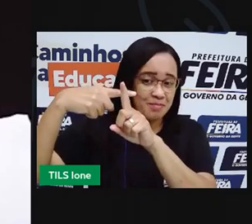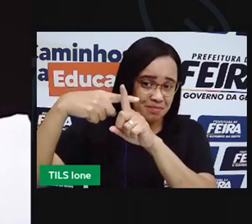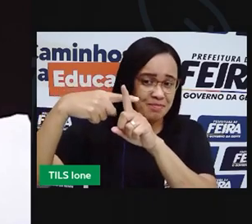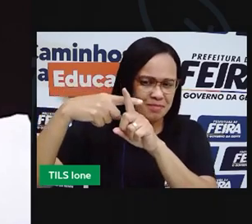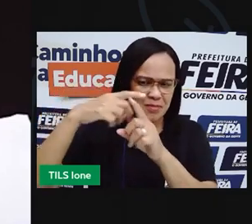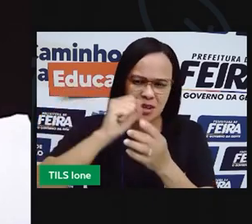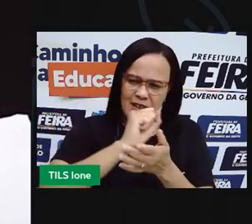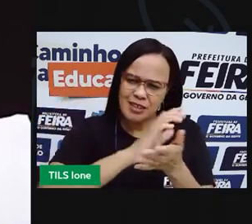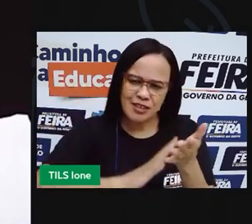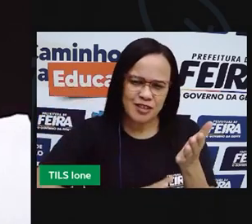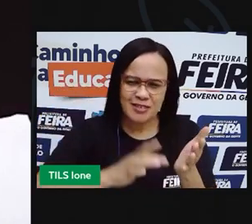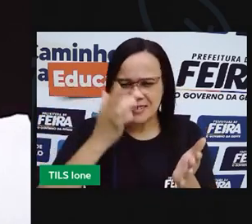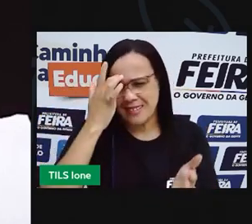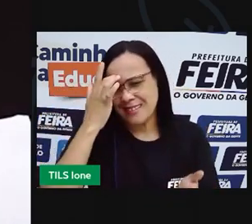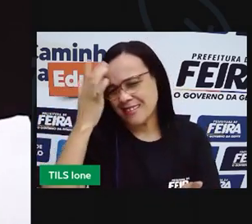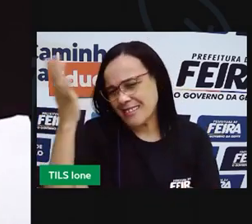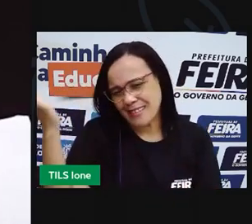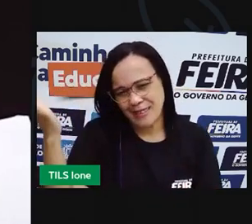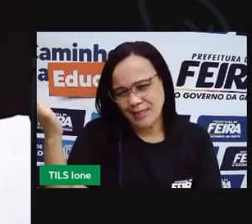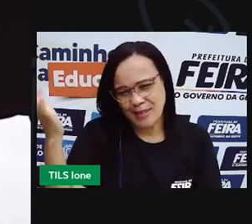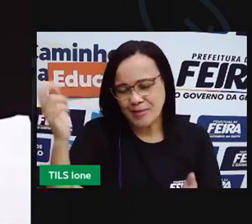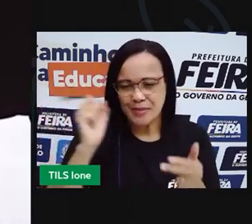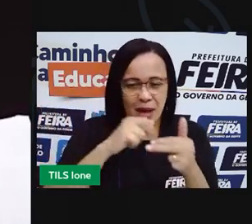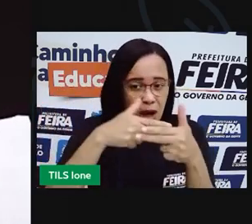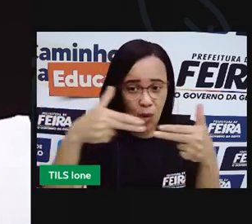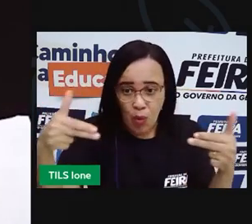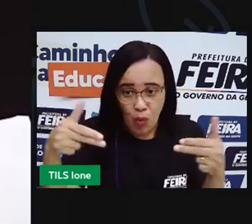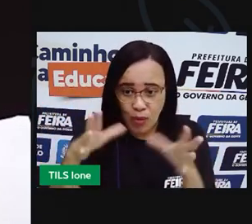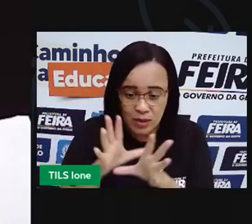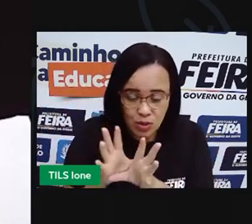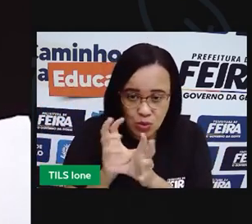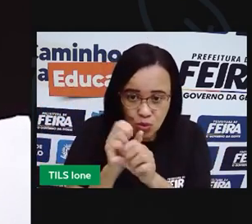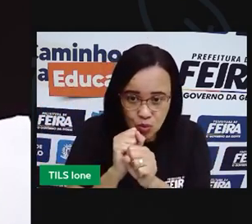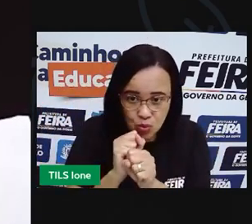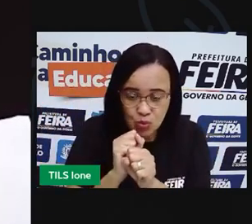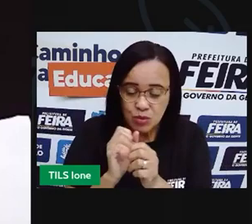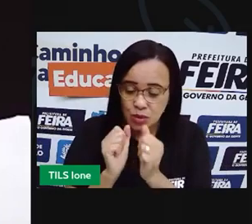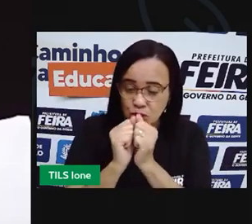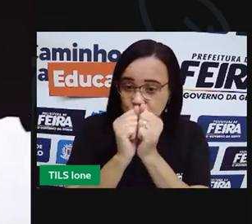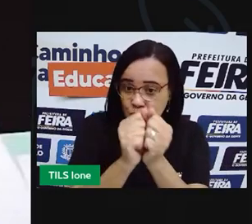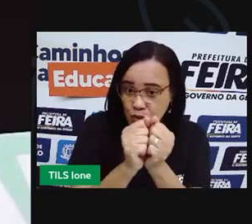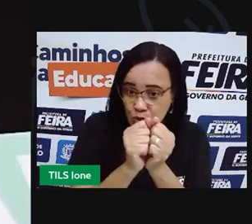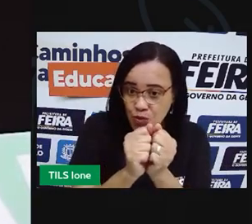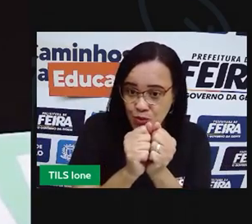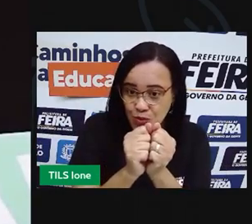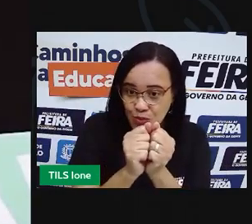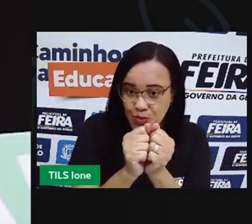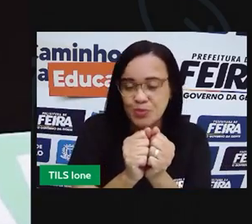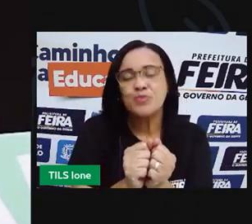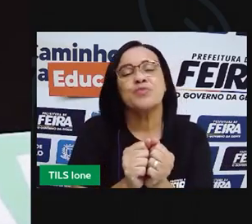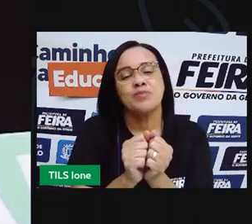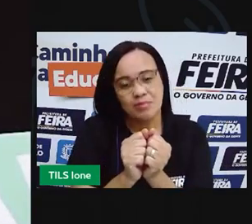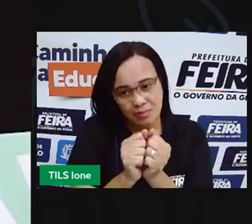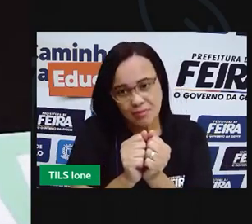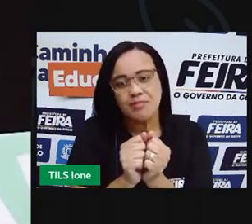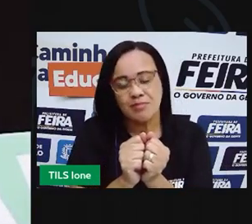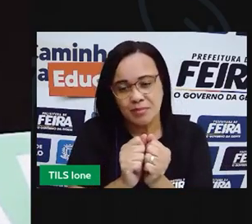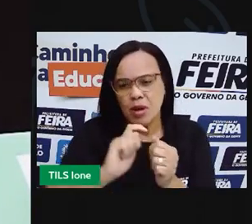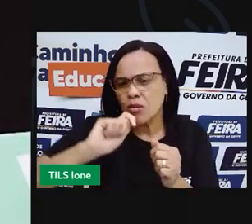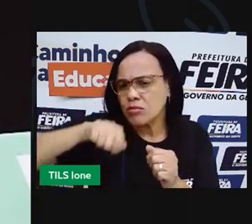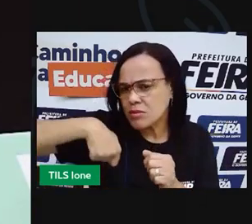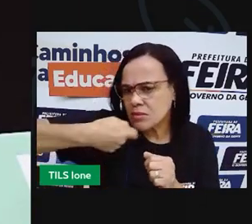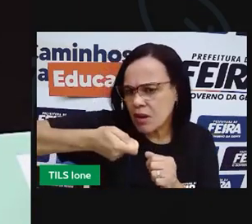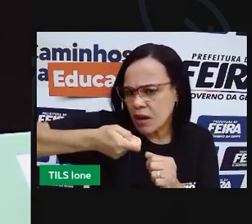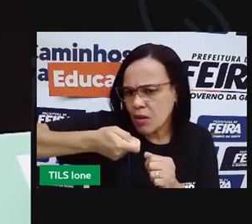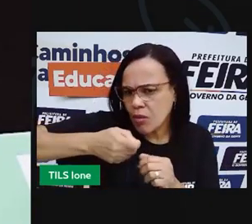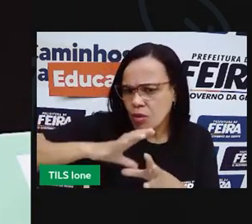atividade que nós fizemos de juntar os objetos, a gente fez uma adição. E a adição, ela é representada por esse símbolo aqui,